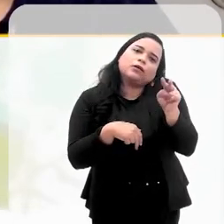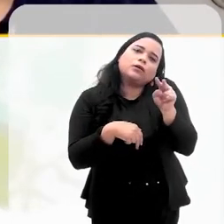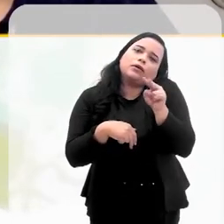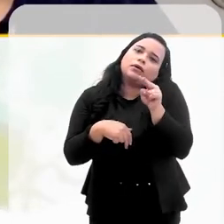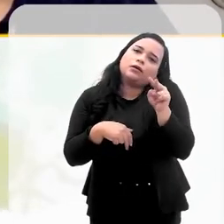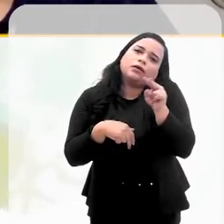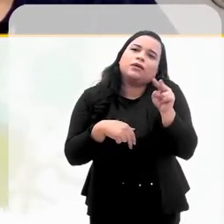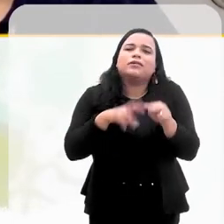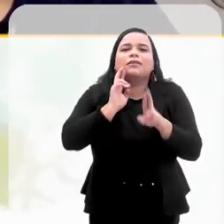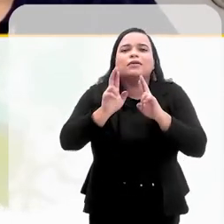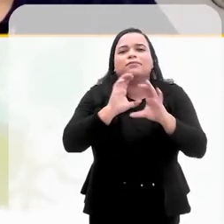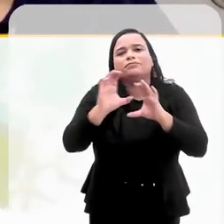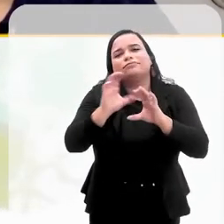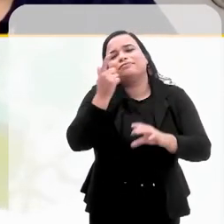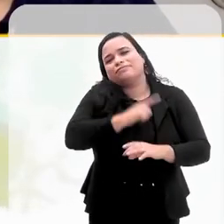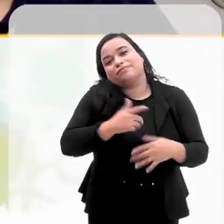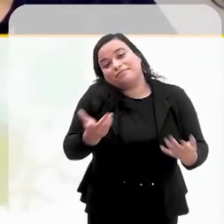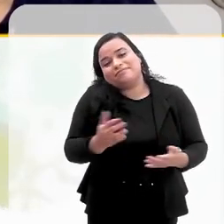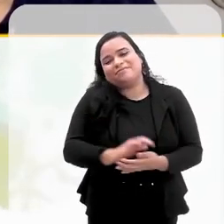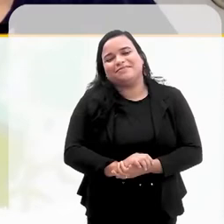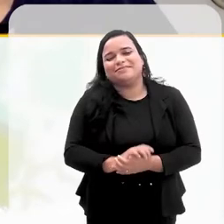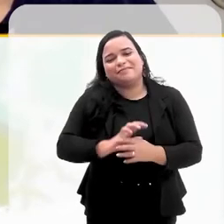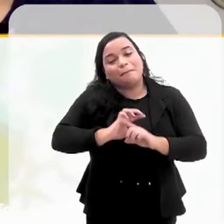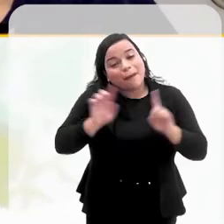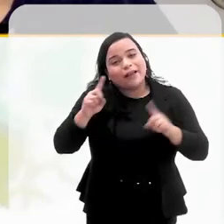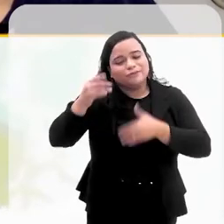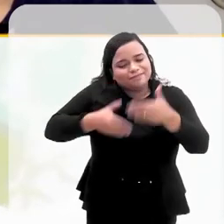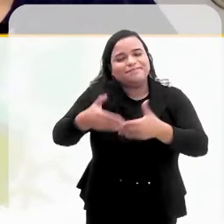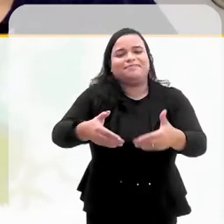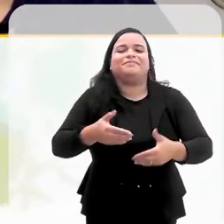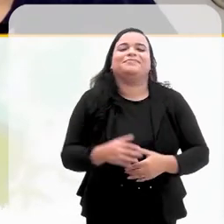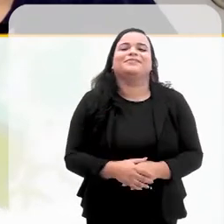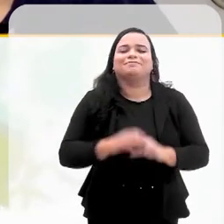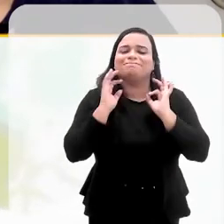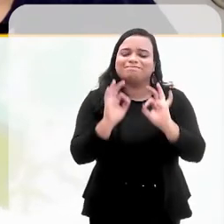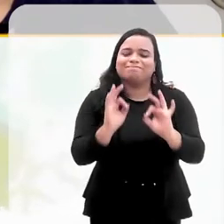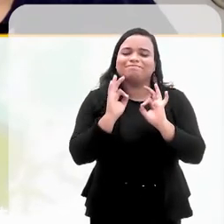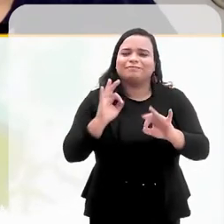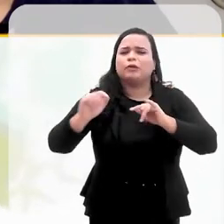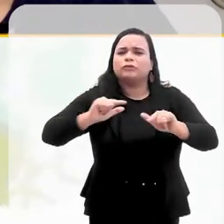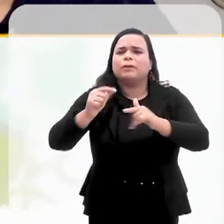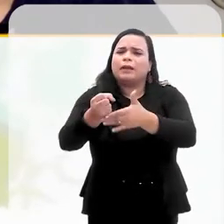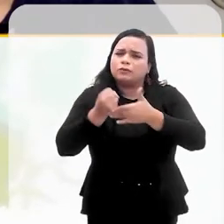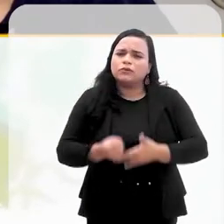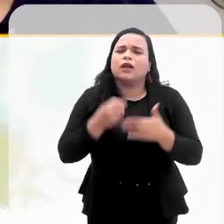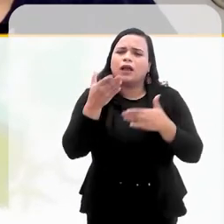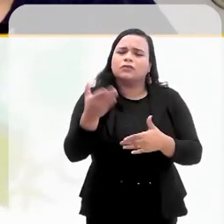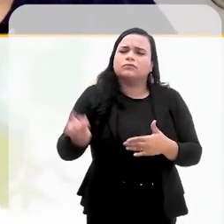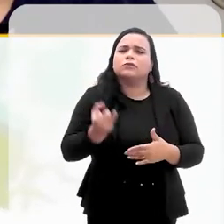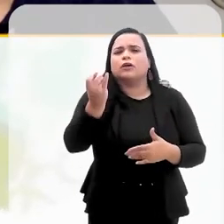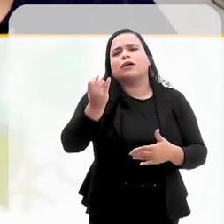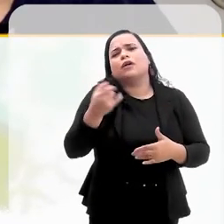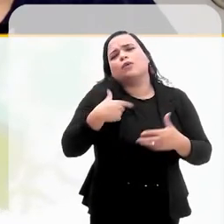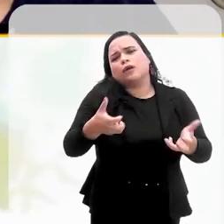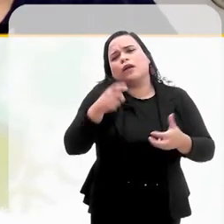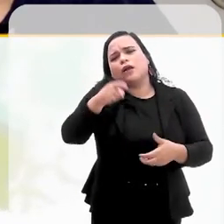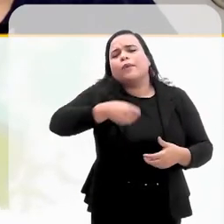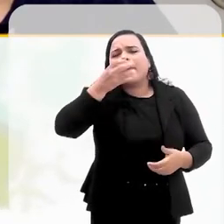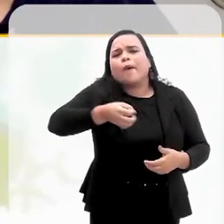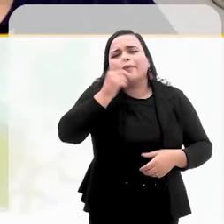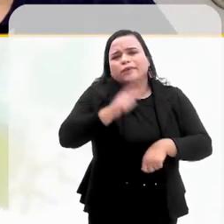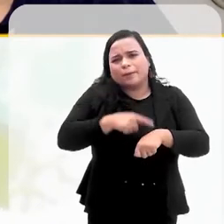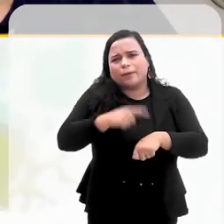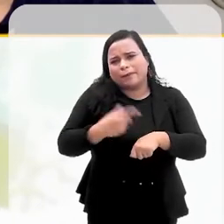isso para gente. Eu queria que você contasse algum momento que realmente pegou você ali, a